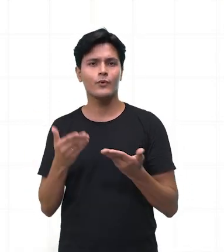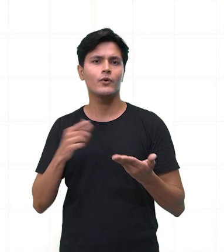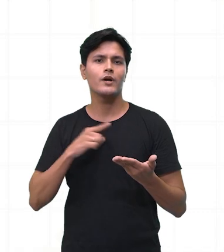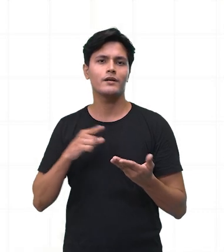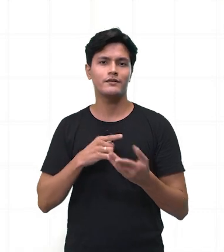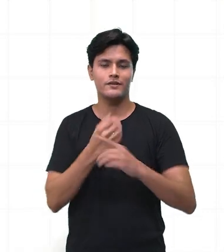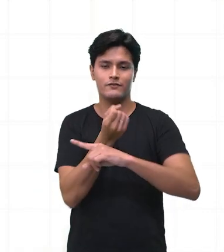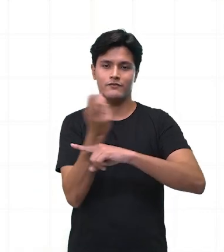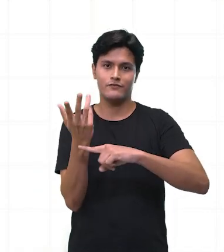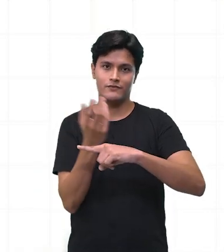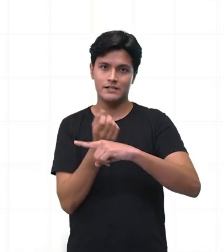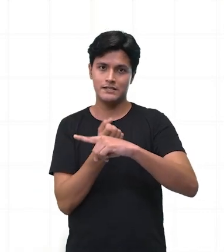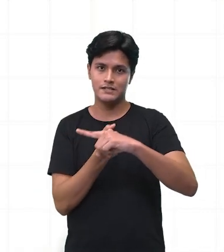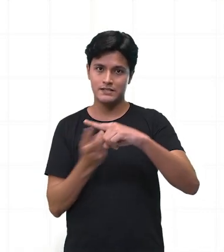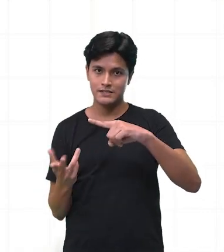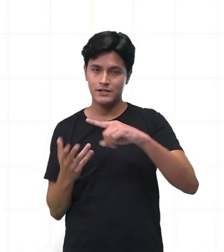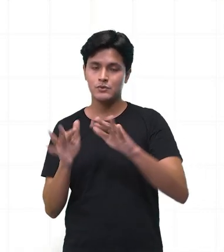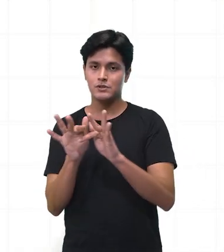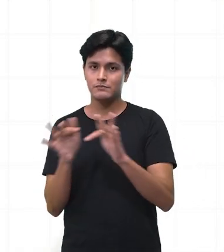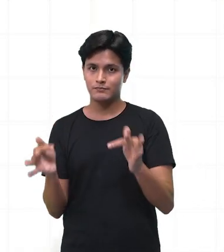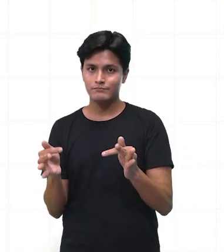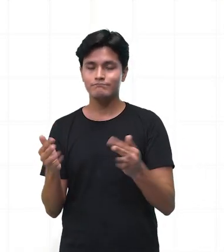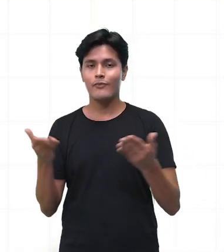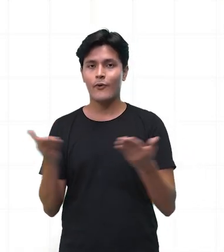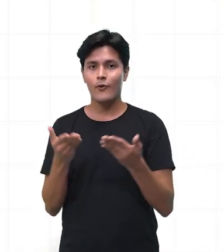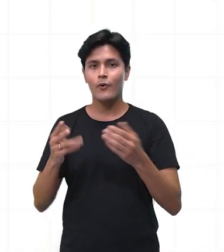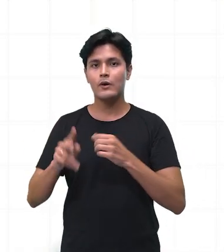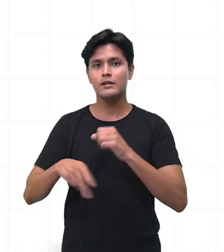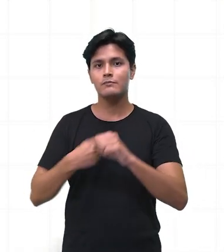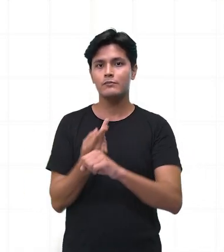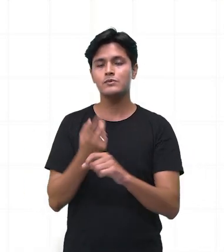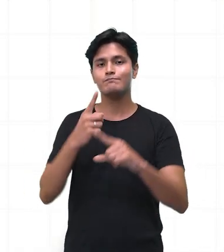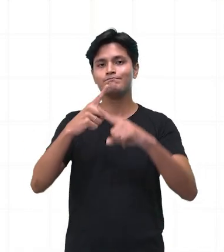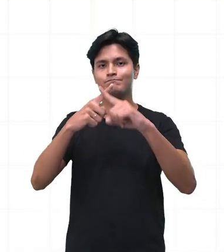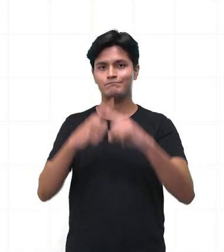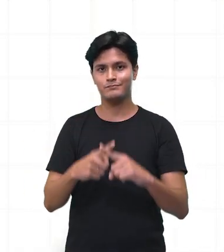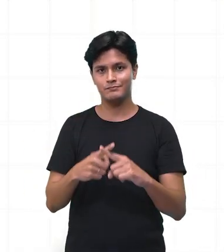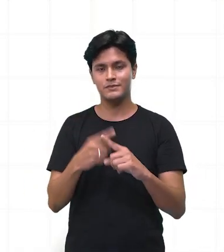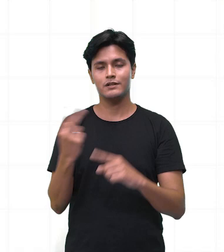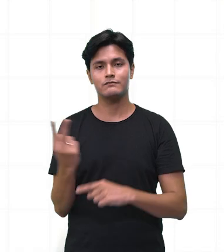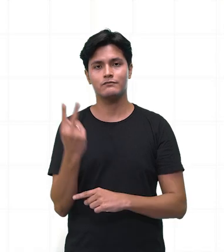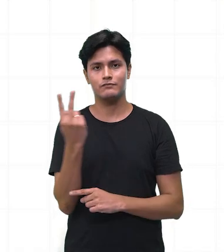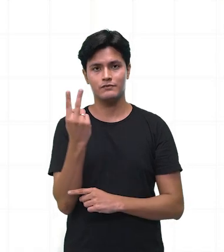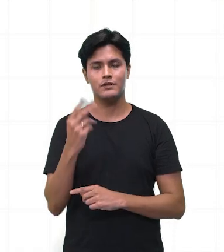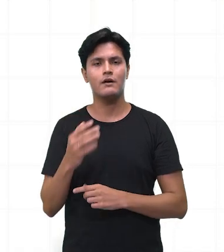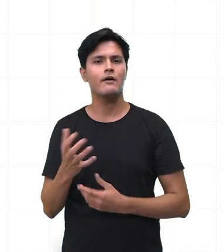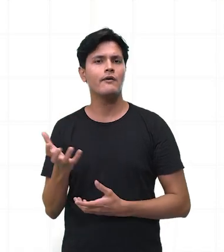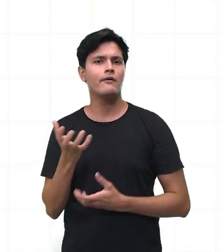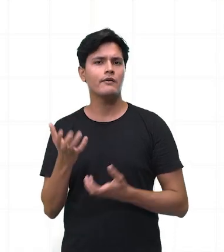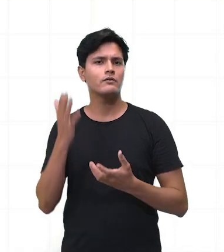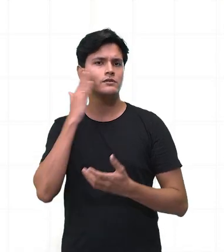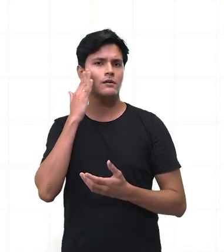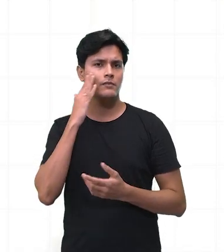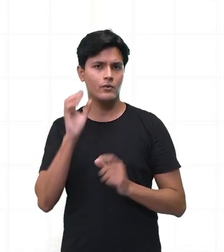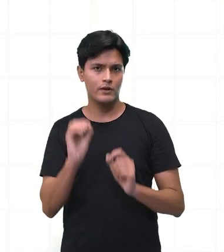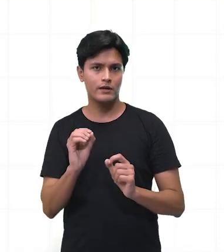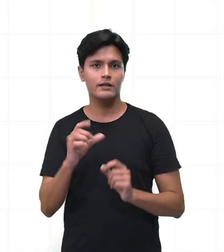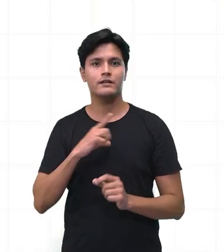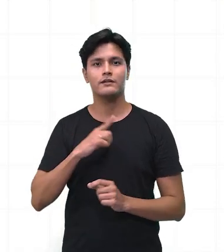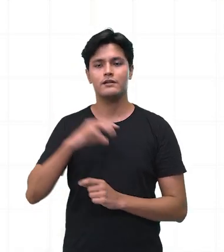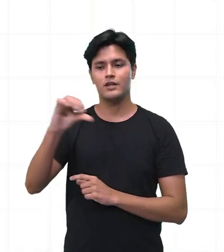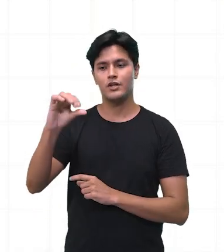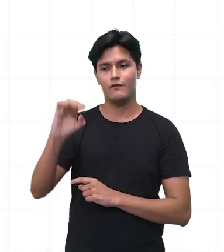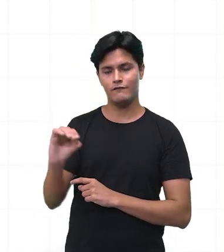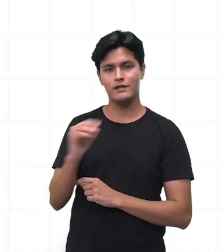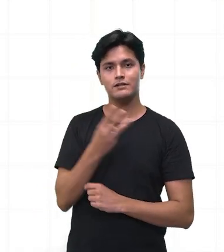fracionária simplificada, eu vou multiplicar pelo valor. Eu quero saber quanto que é 30% de 90, certo?